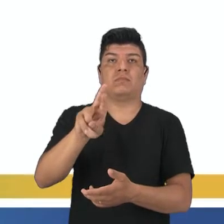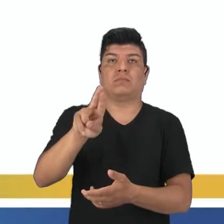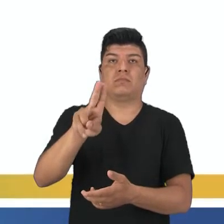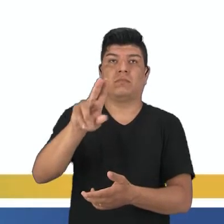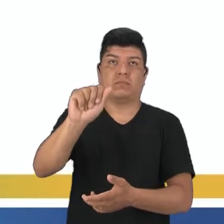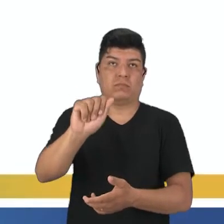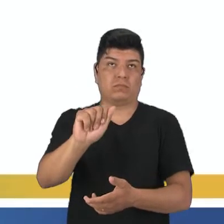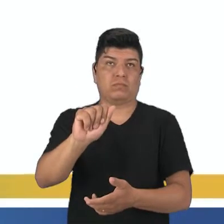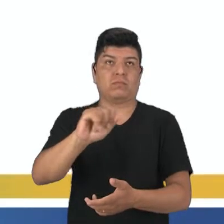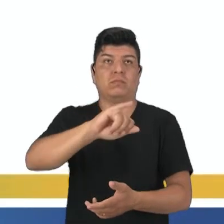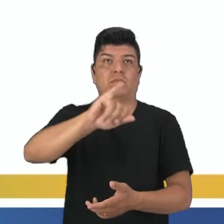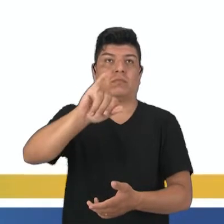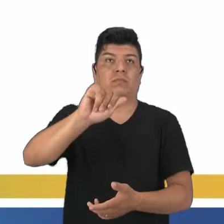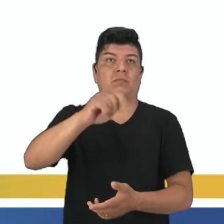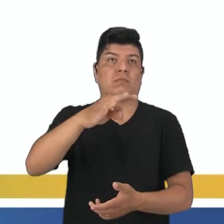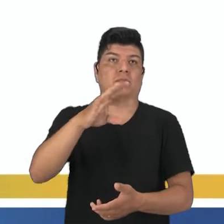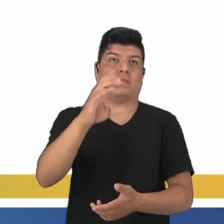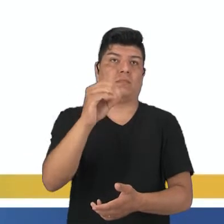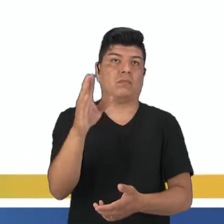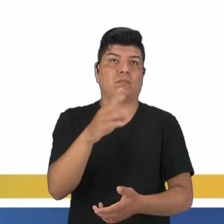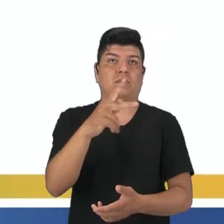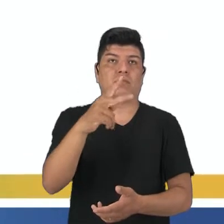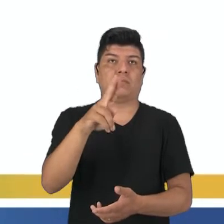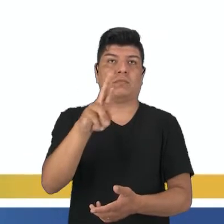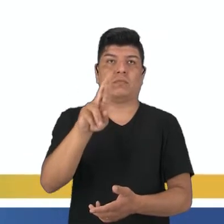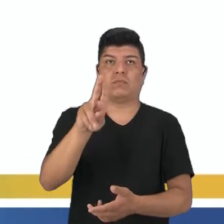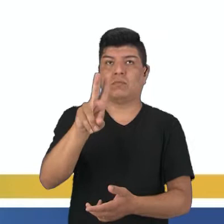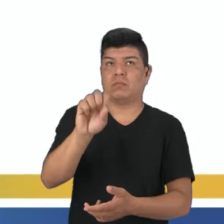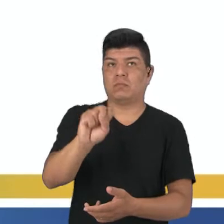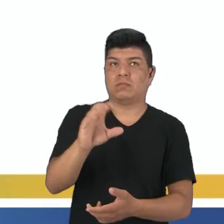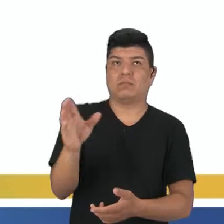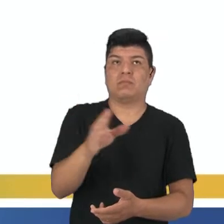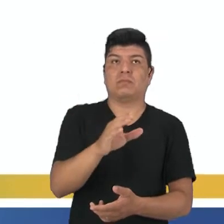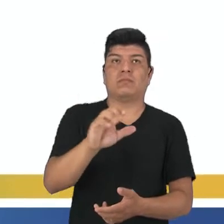Em 1903, através do decreto número